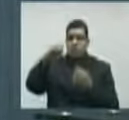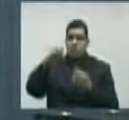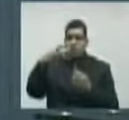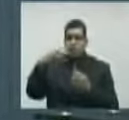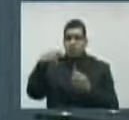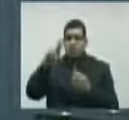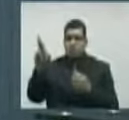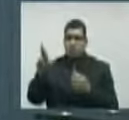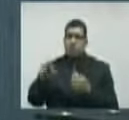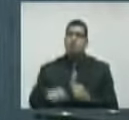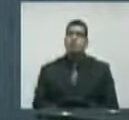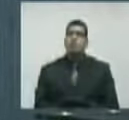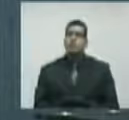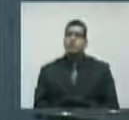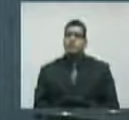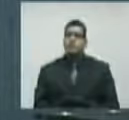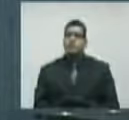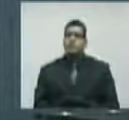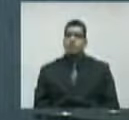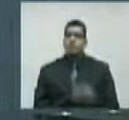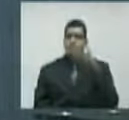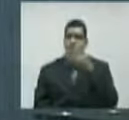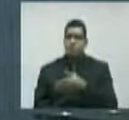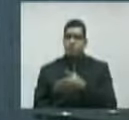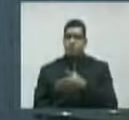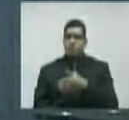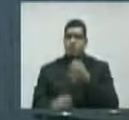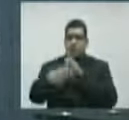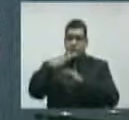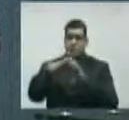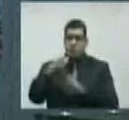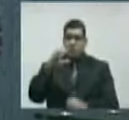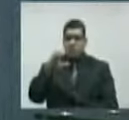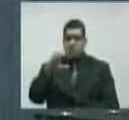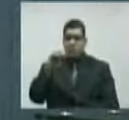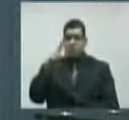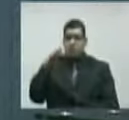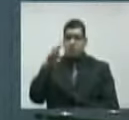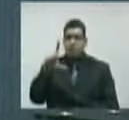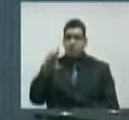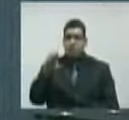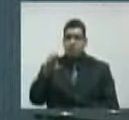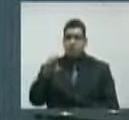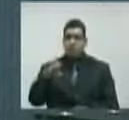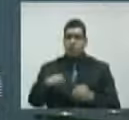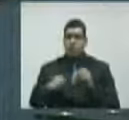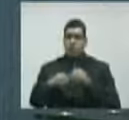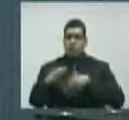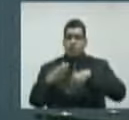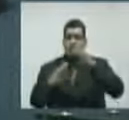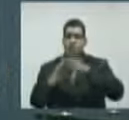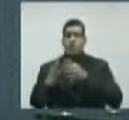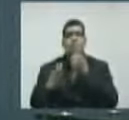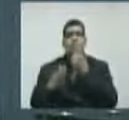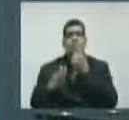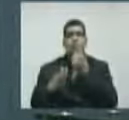93 milhões de reais destinados à empresa Congeladel para pintar essas faixas vermelhas e